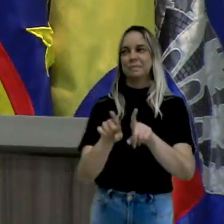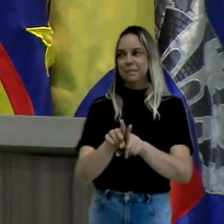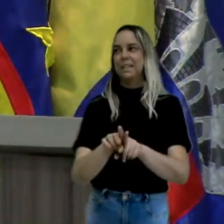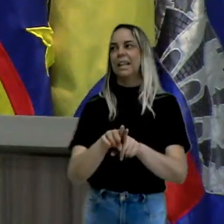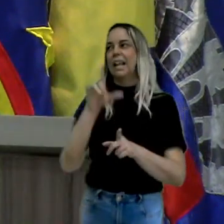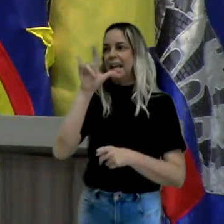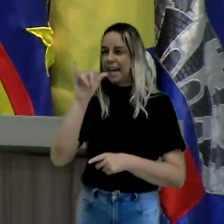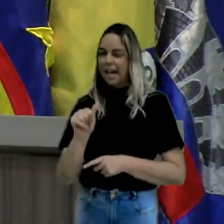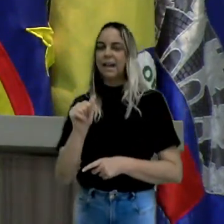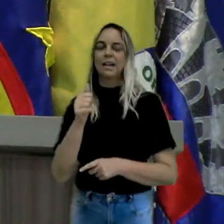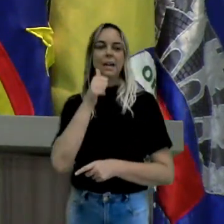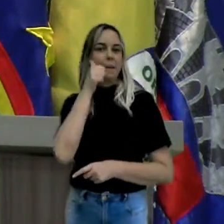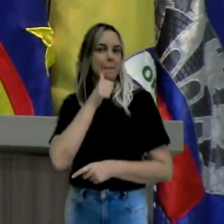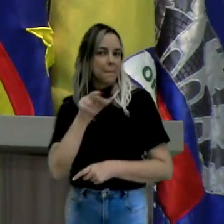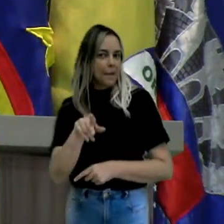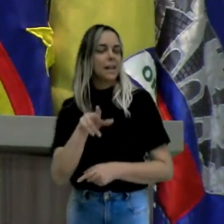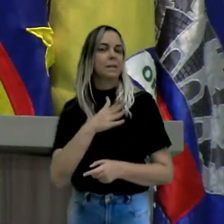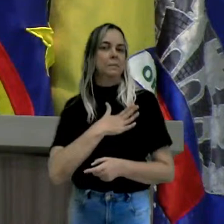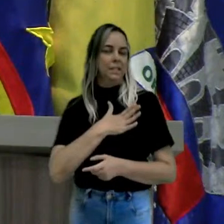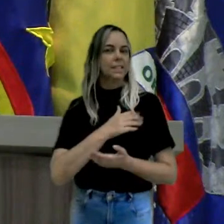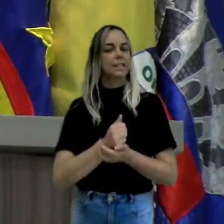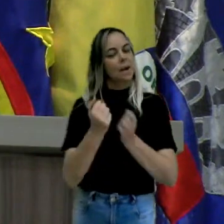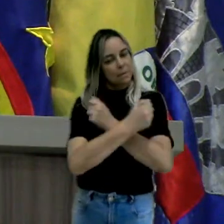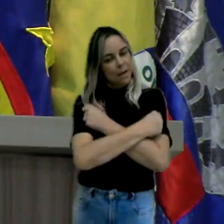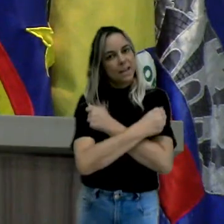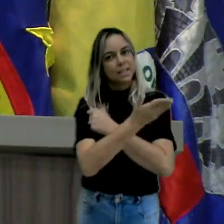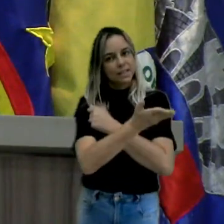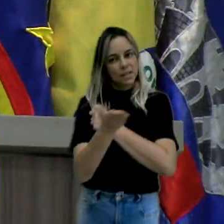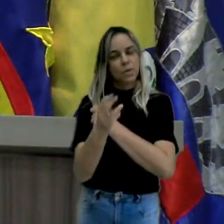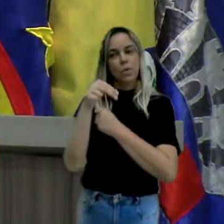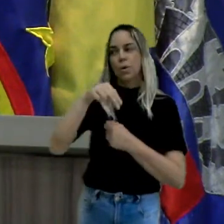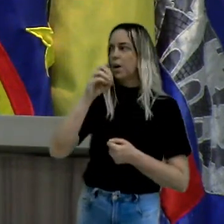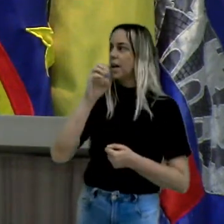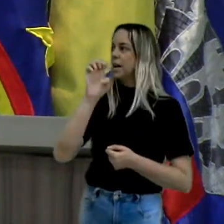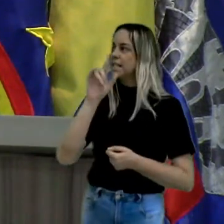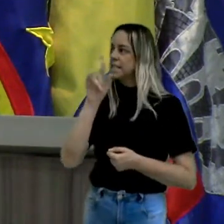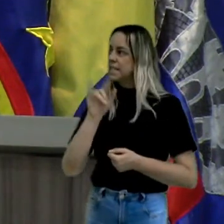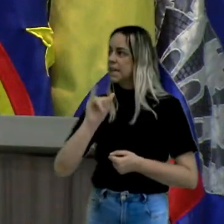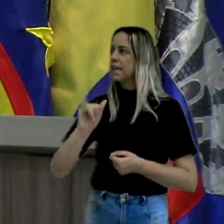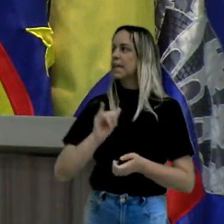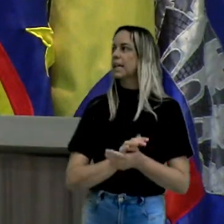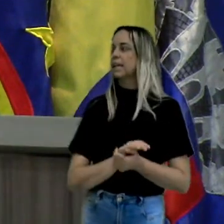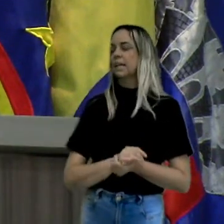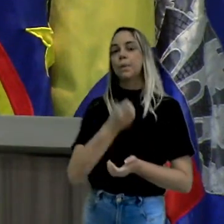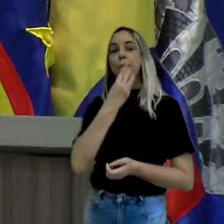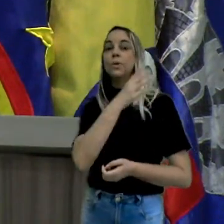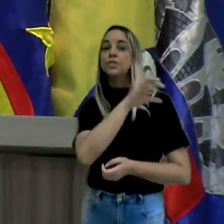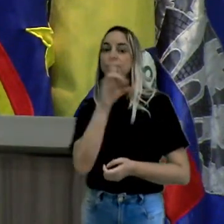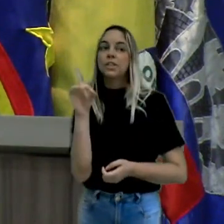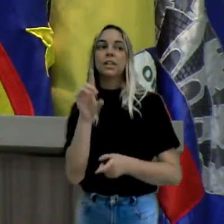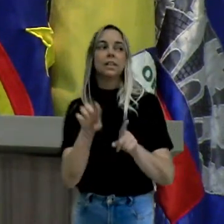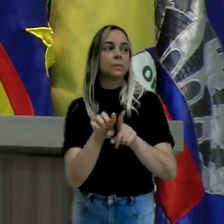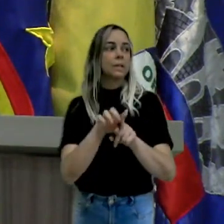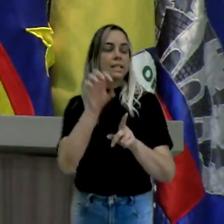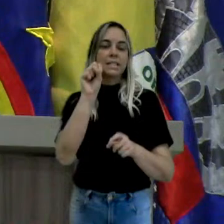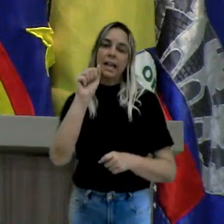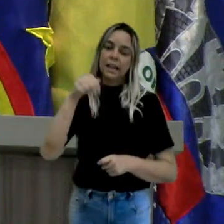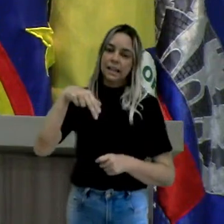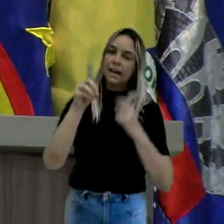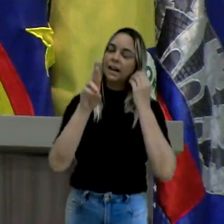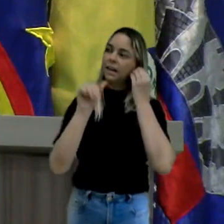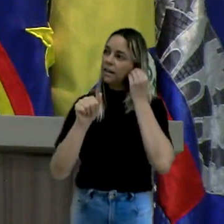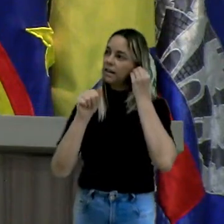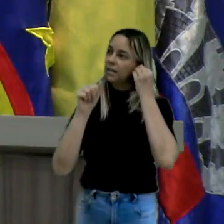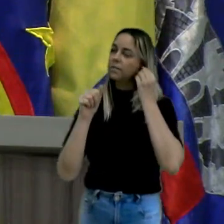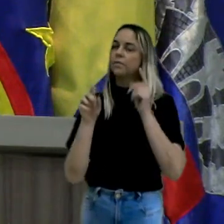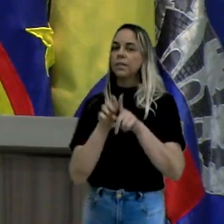que me escuta toda quarta-feira, um abraço para ti, para Noezinho, Priscila, Esdra. Um bom dia a Sandra, Laura e Fábio do